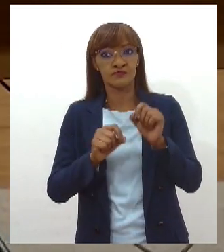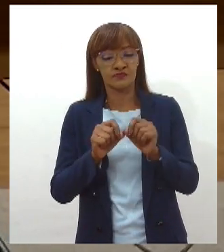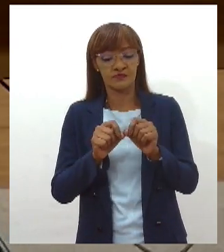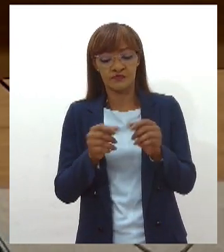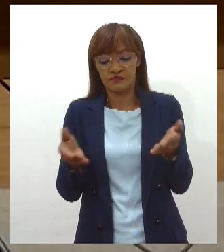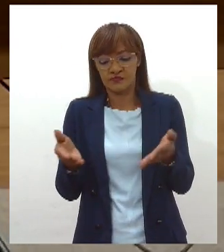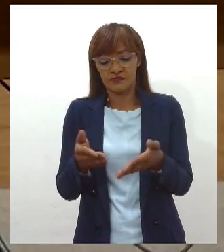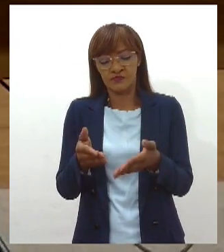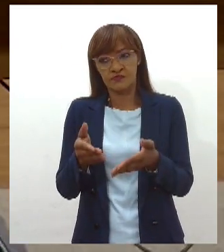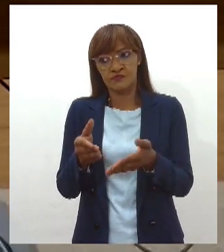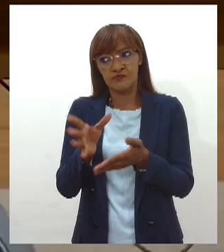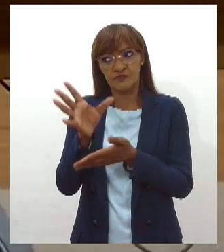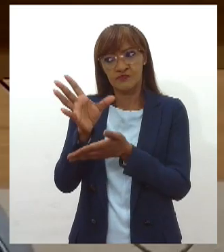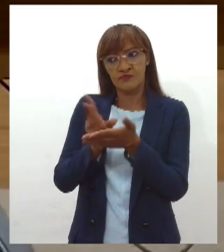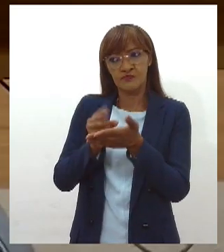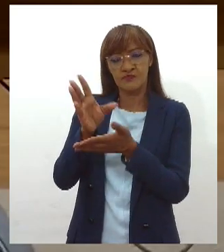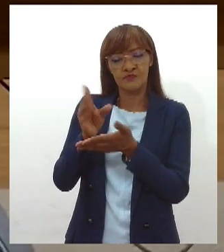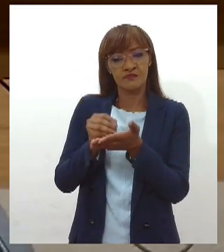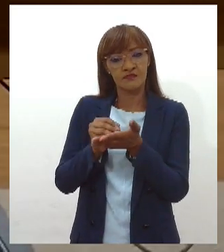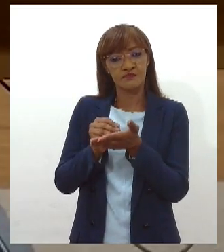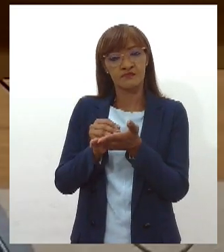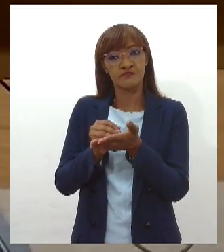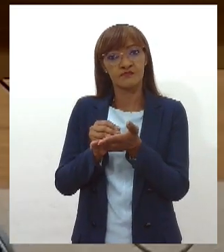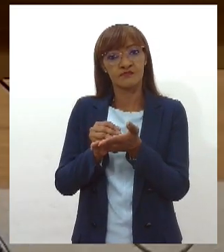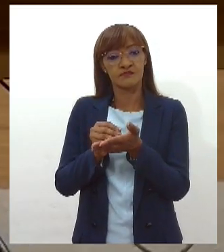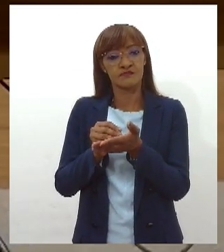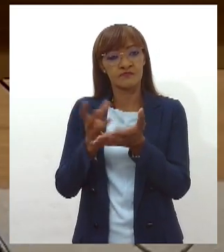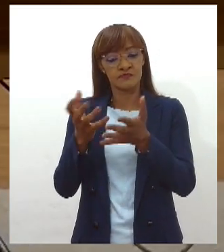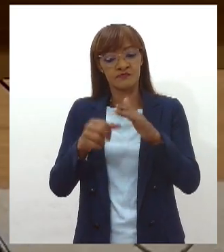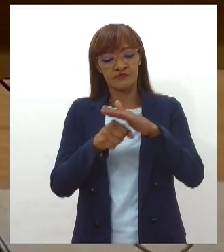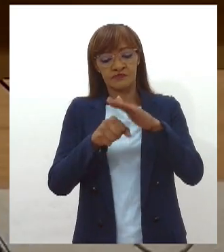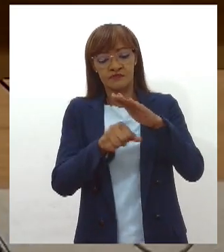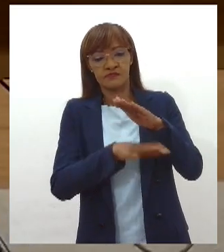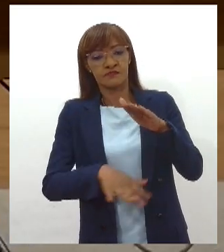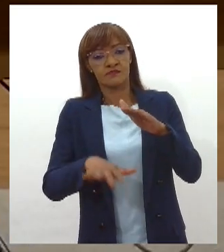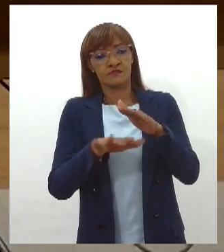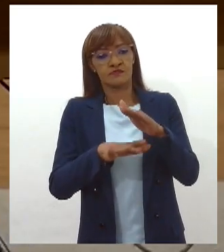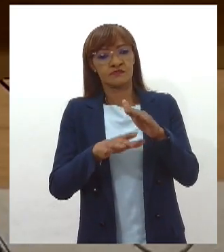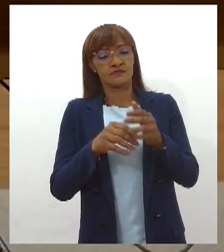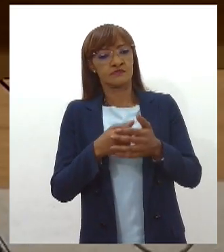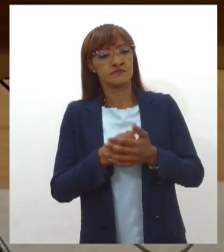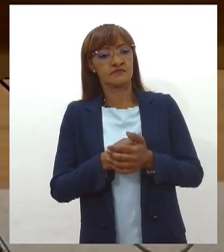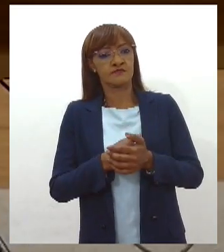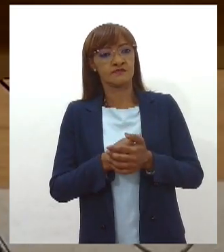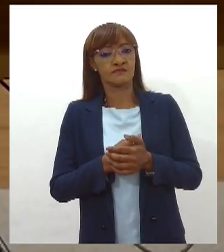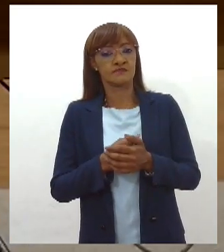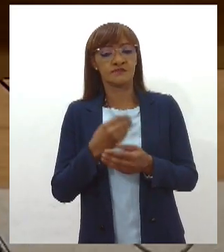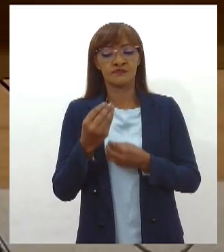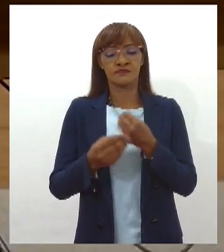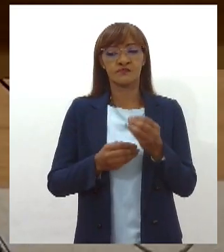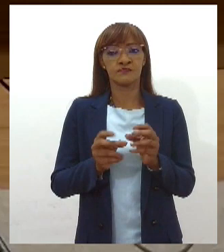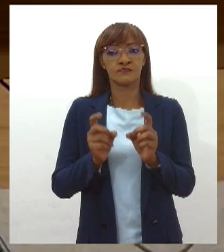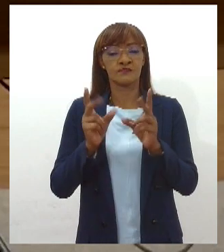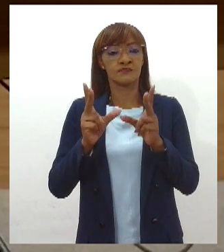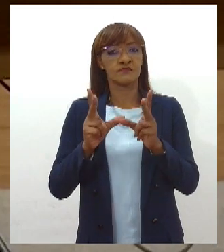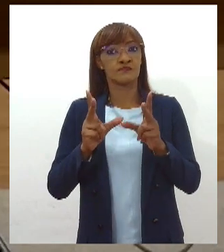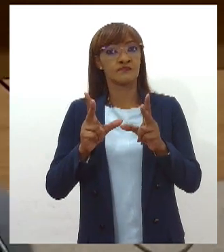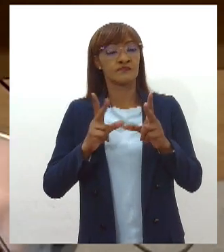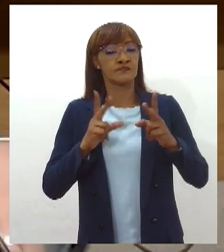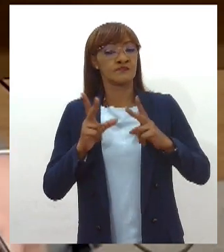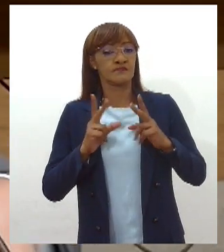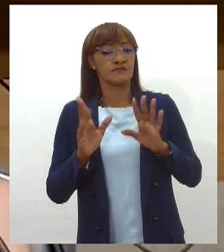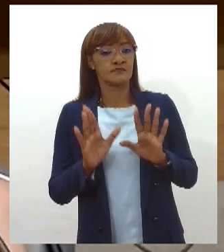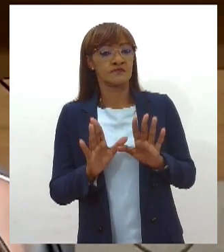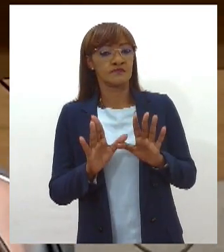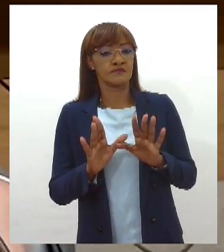para a companhia de saneamento, essa parceria público-privada, na realidade, é